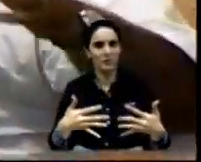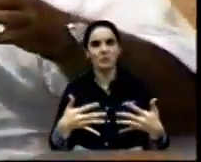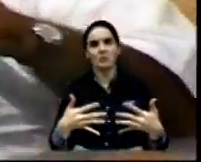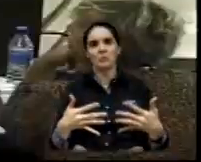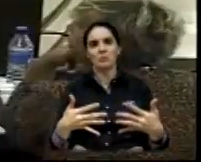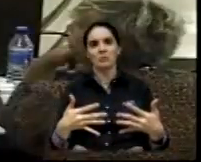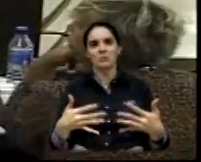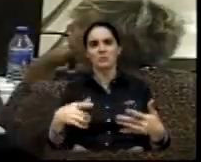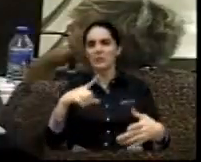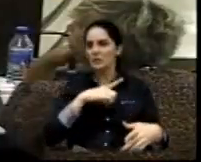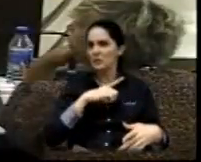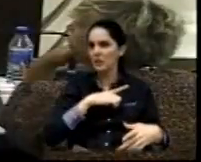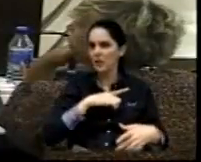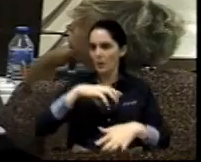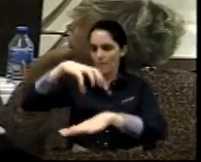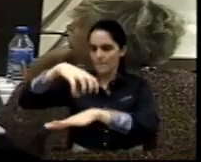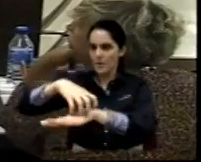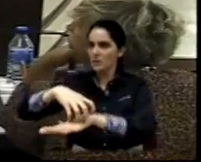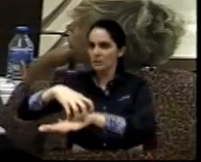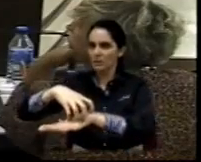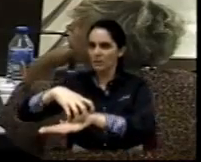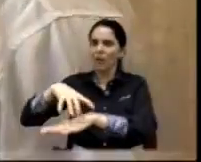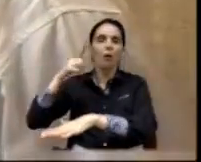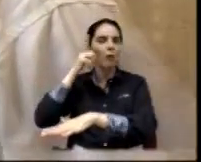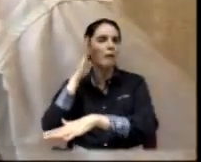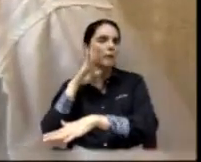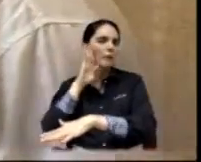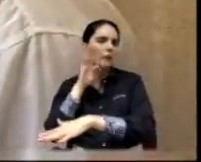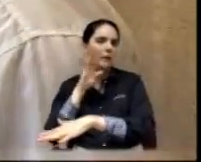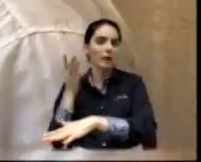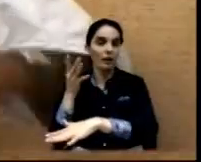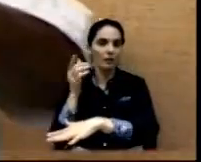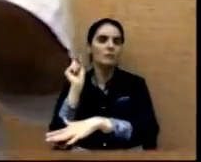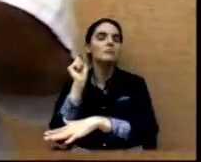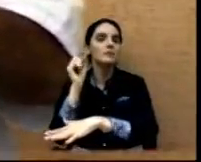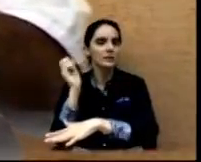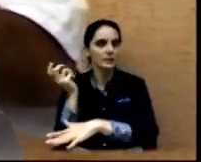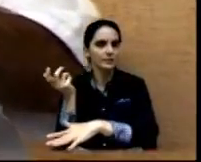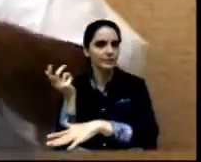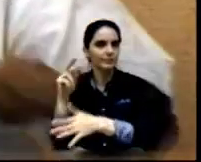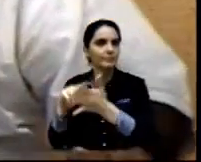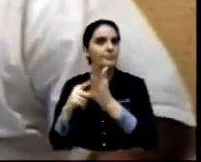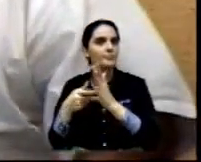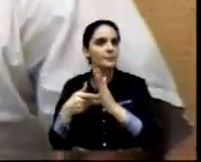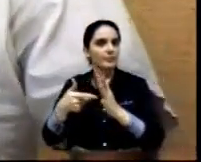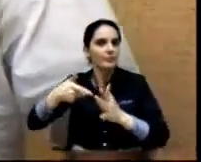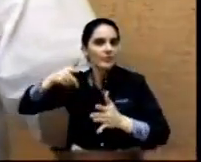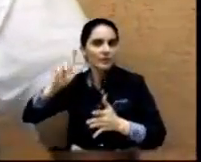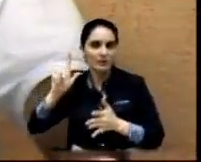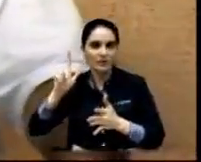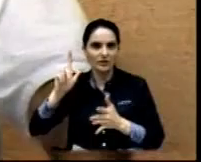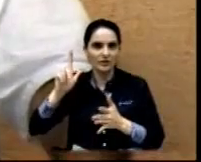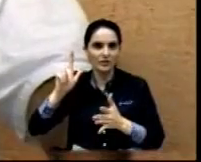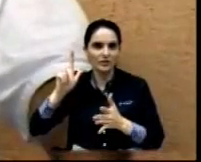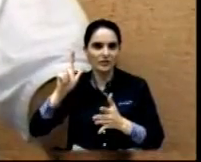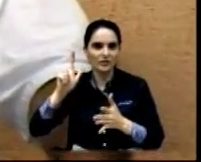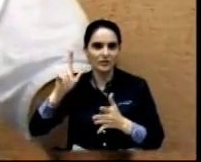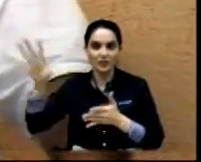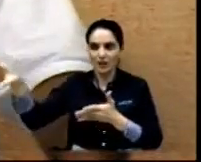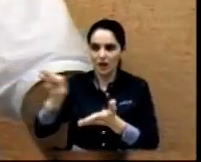uma central. Puxa, que legal. Isso quer dizer o quê? Que antes, a coleta de